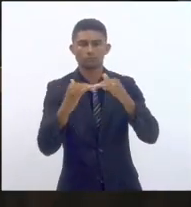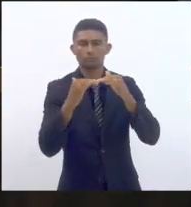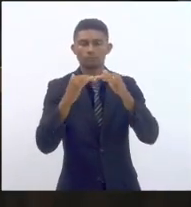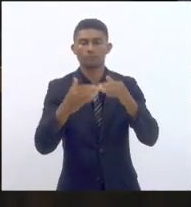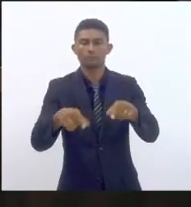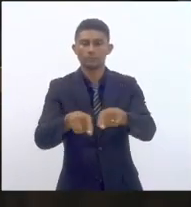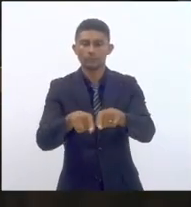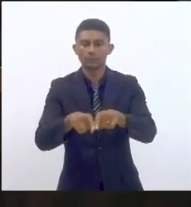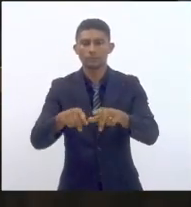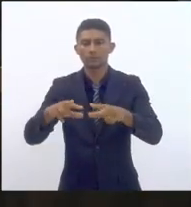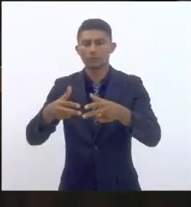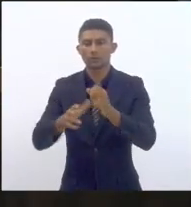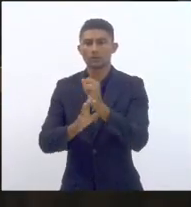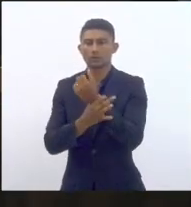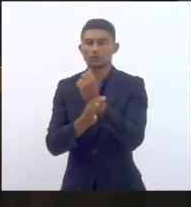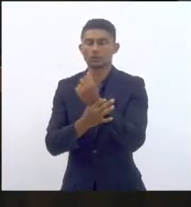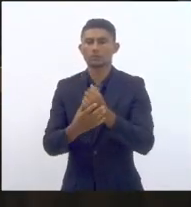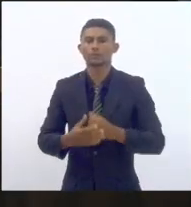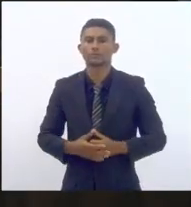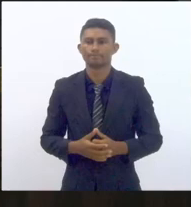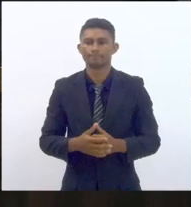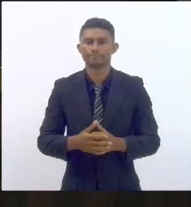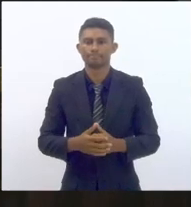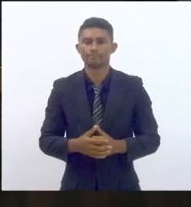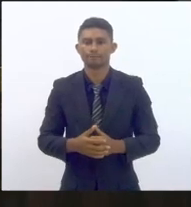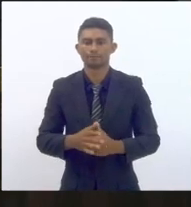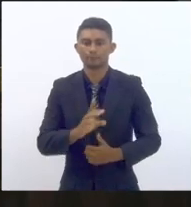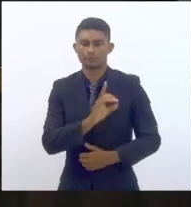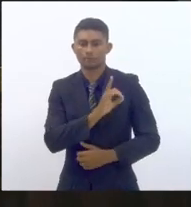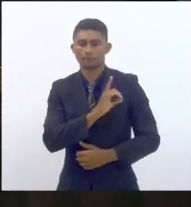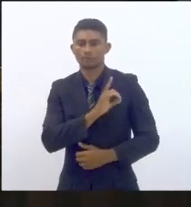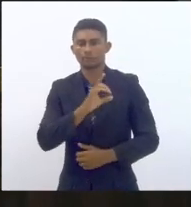Segurança Pública, deputado delegado Carlos Augusto.